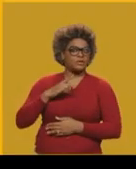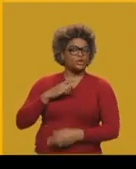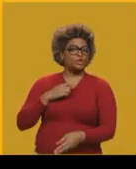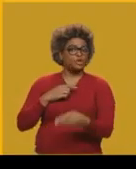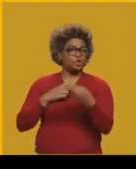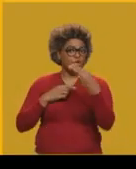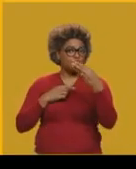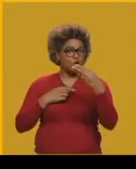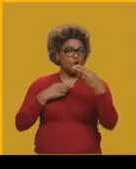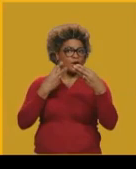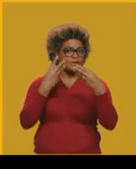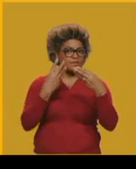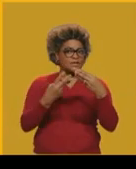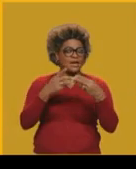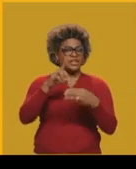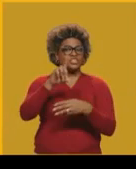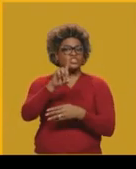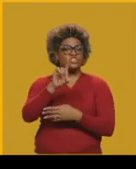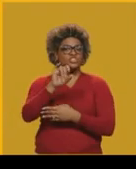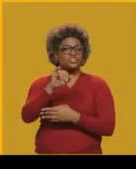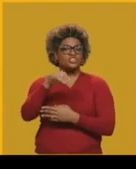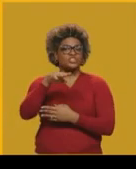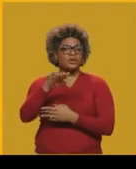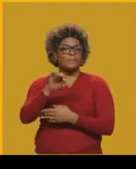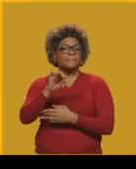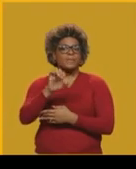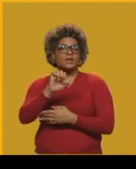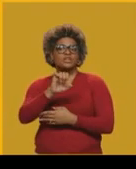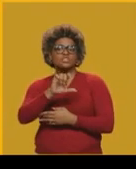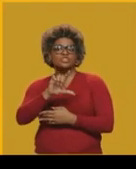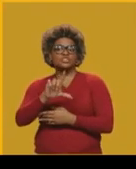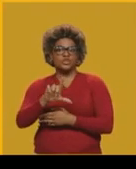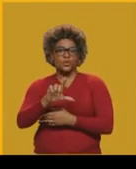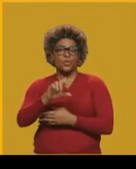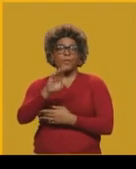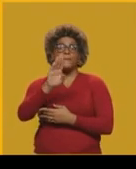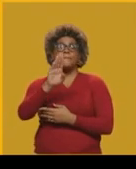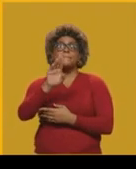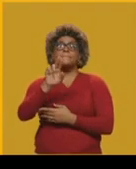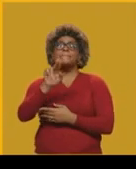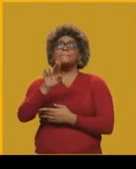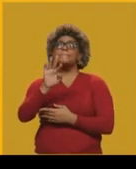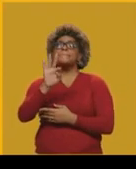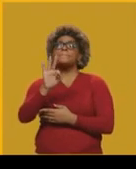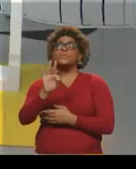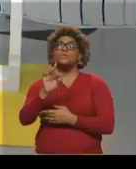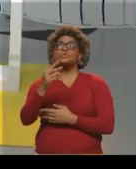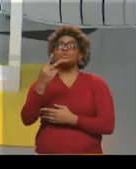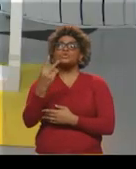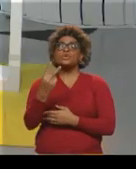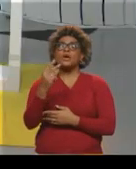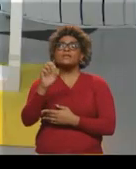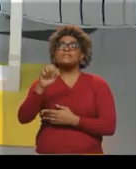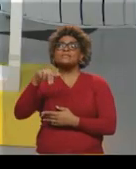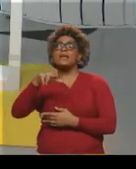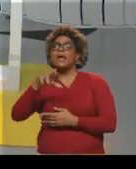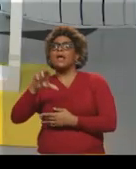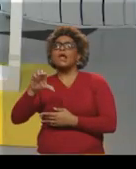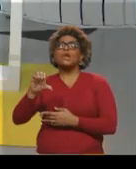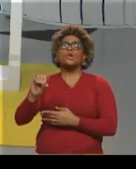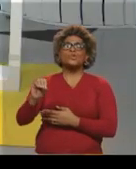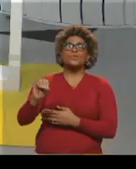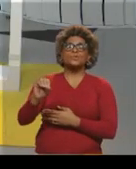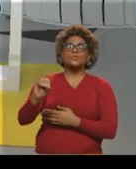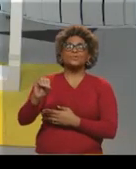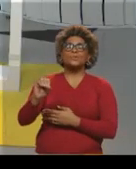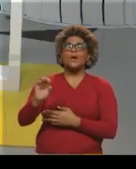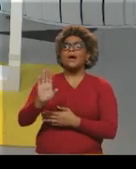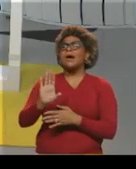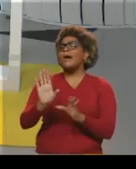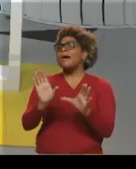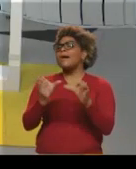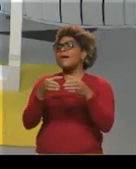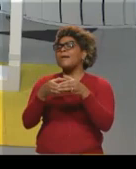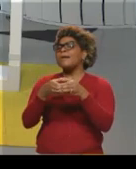2,3-dimetil but2-eno. Então, vamos começar pela cadeia principal. Qual que é a cadeia principal? É